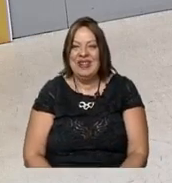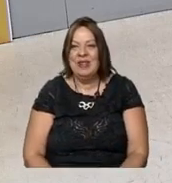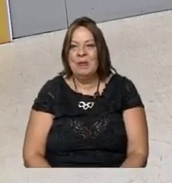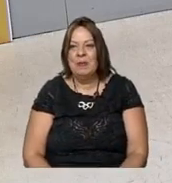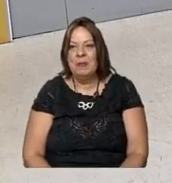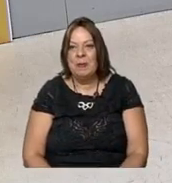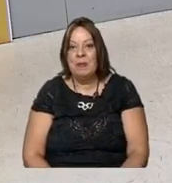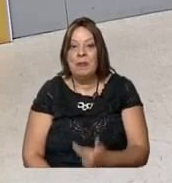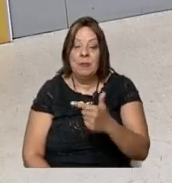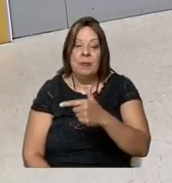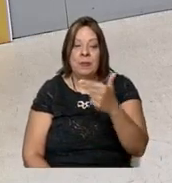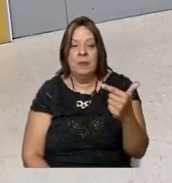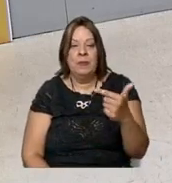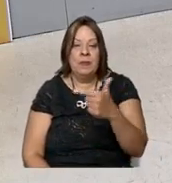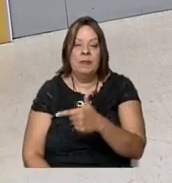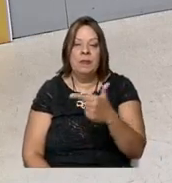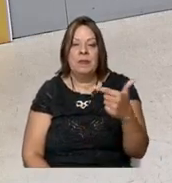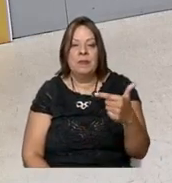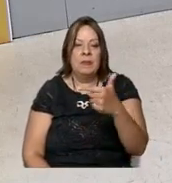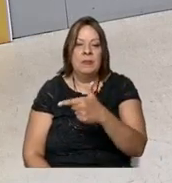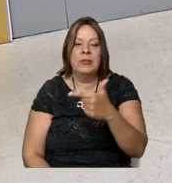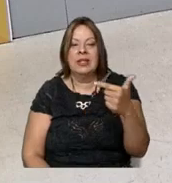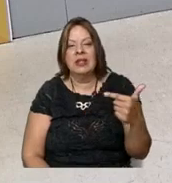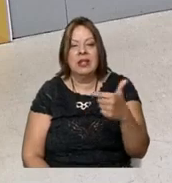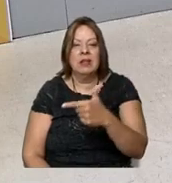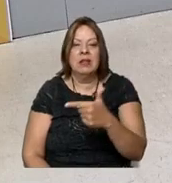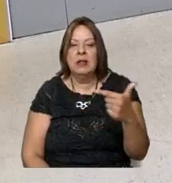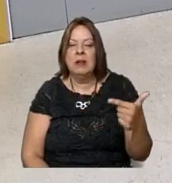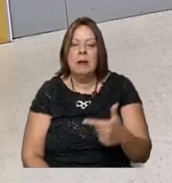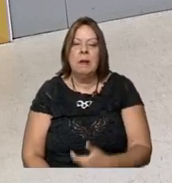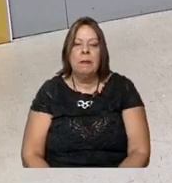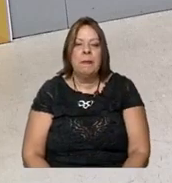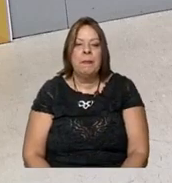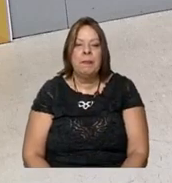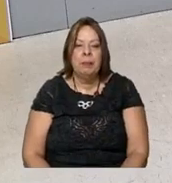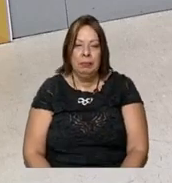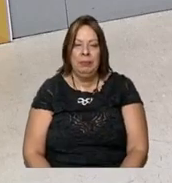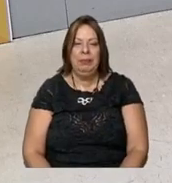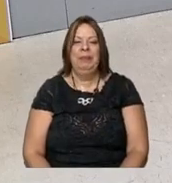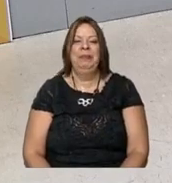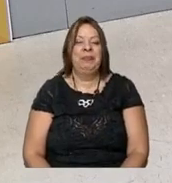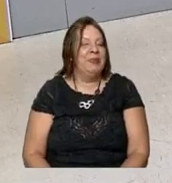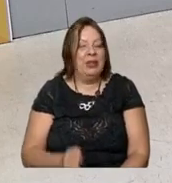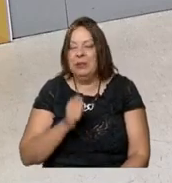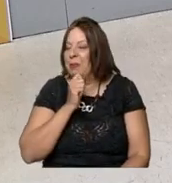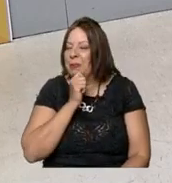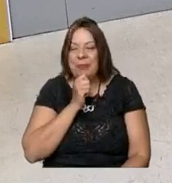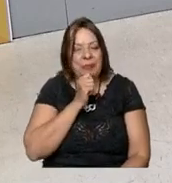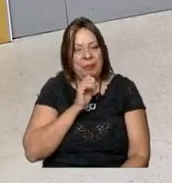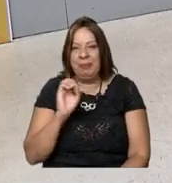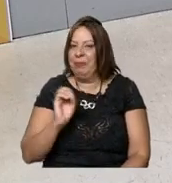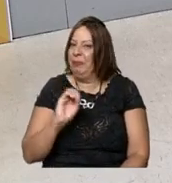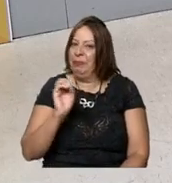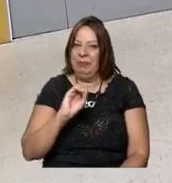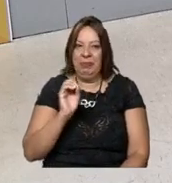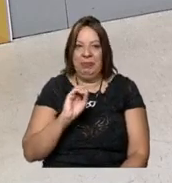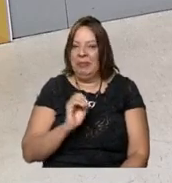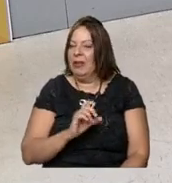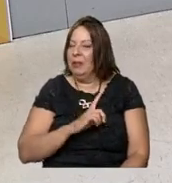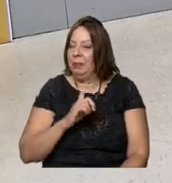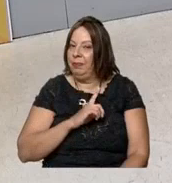essa, Rogério? 22, 22, decide? Ai, ai, ai, ai, ai, não decidiu,